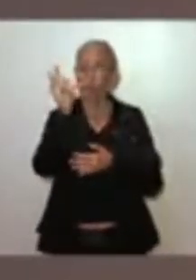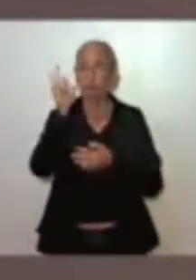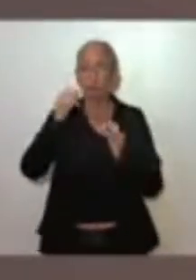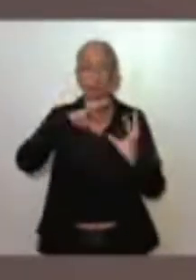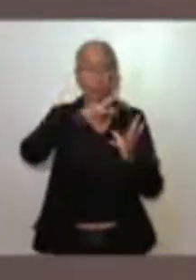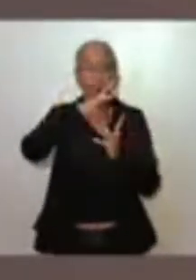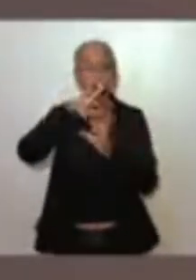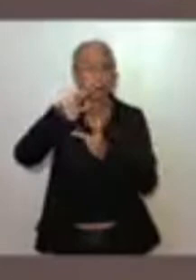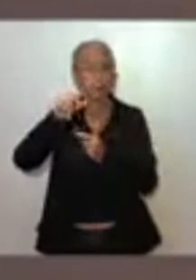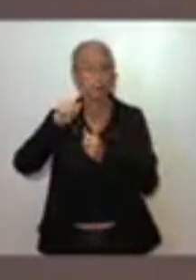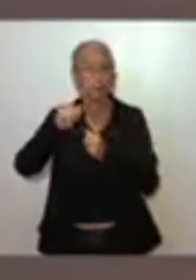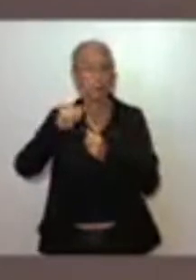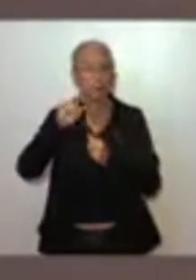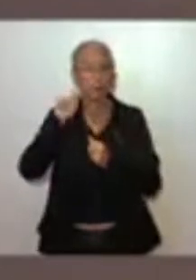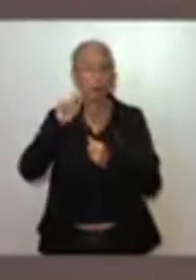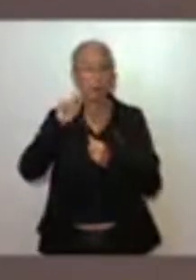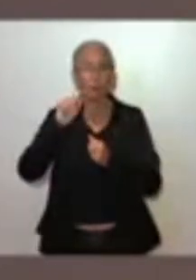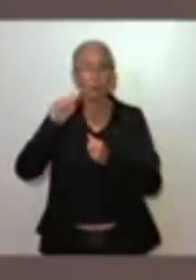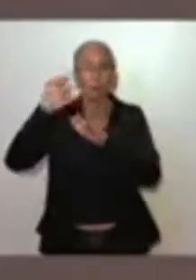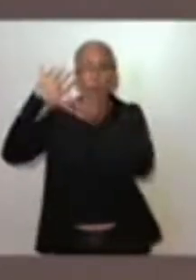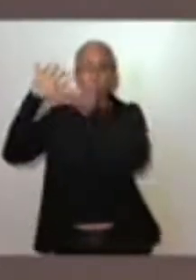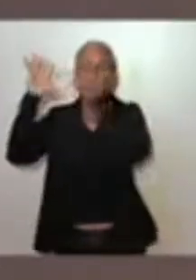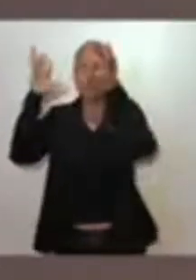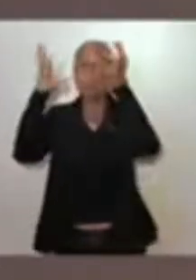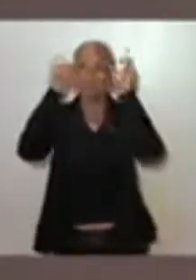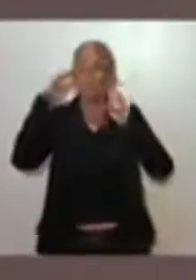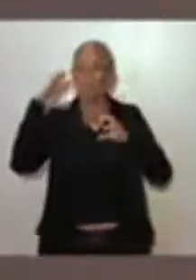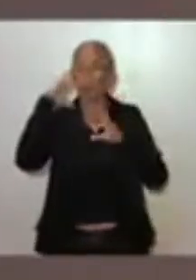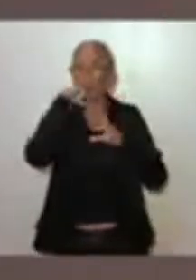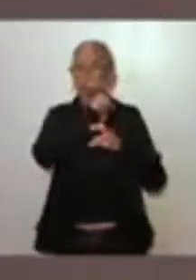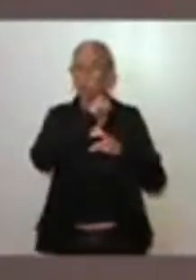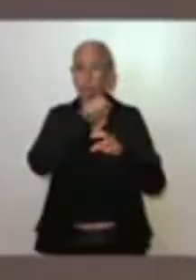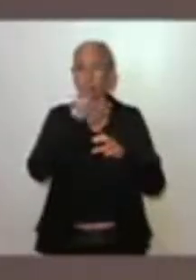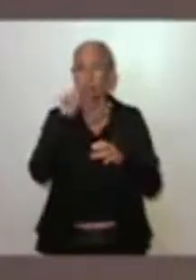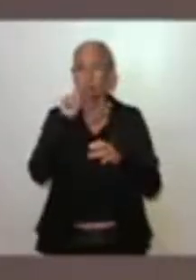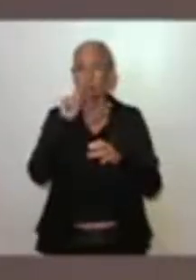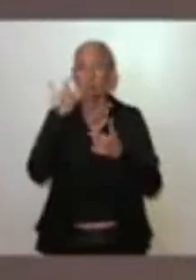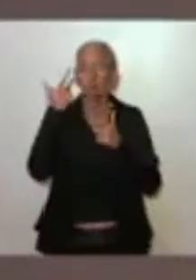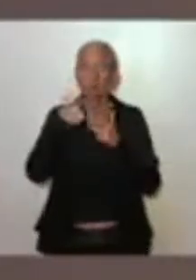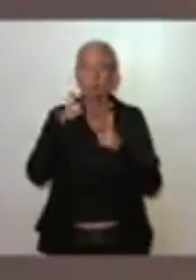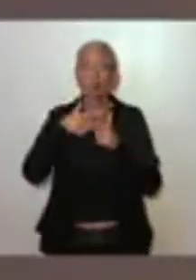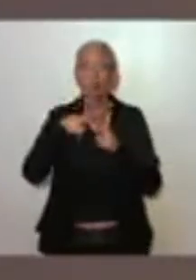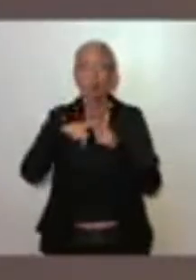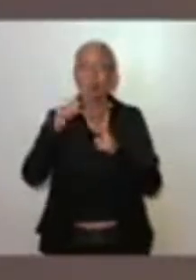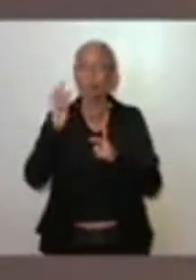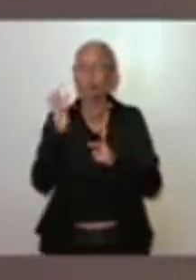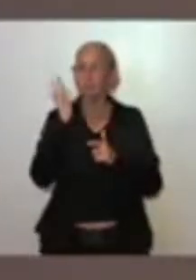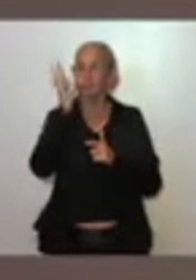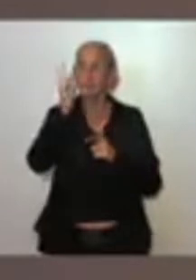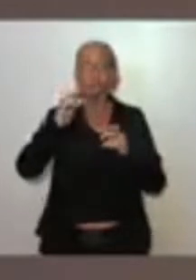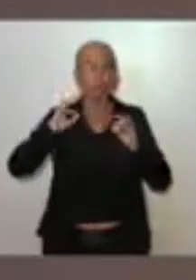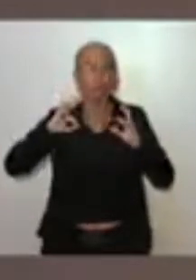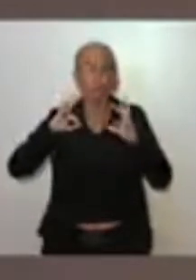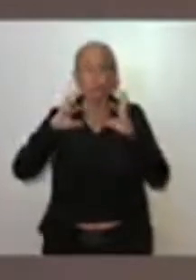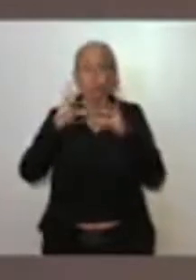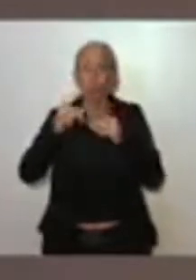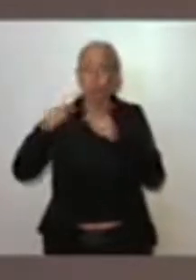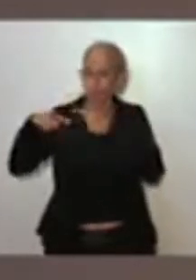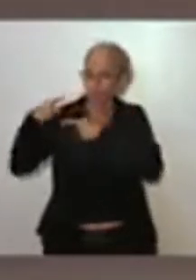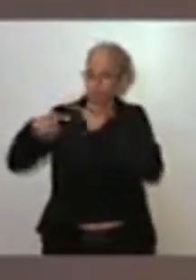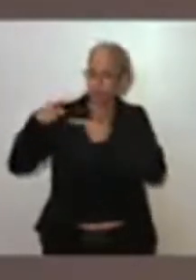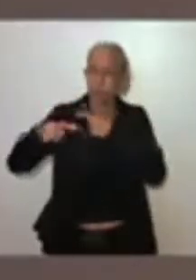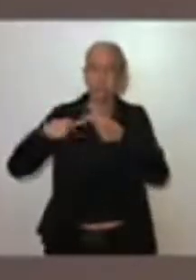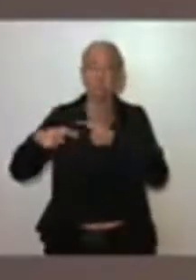humanidade o aquecimento global vai trazer problemas para toda a gente